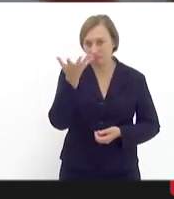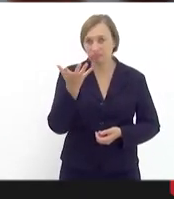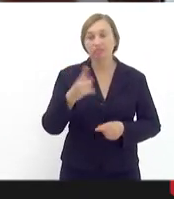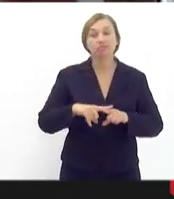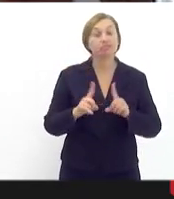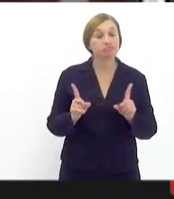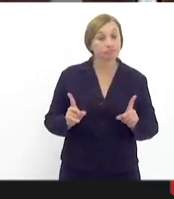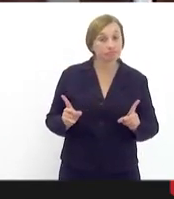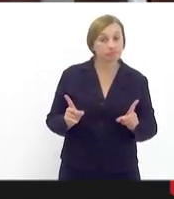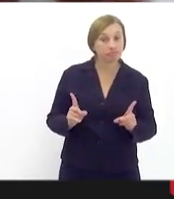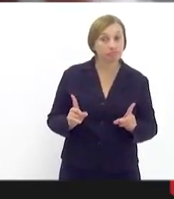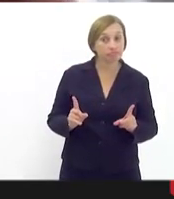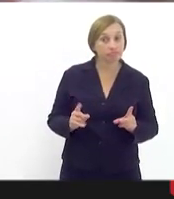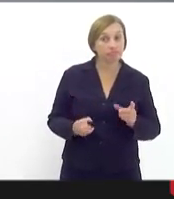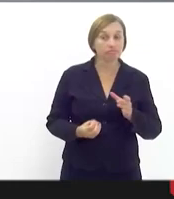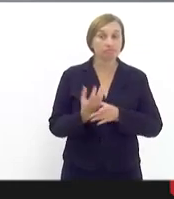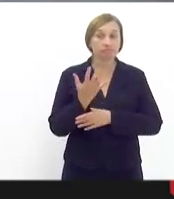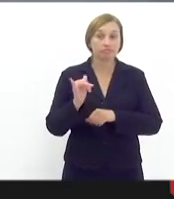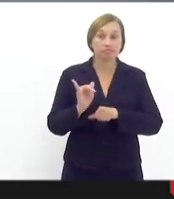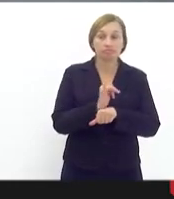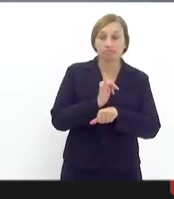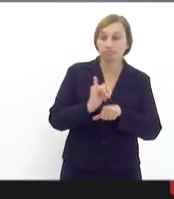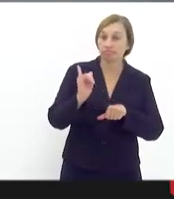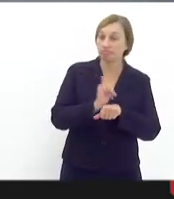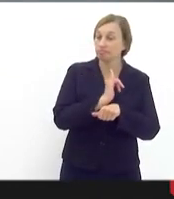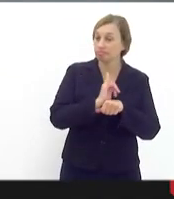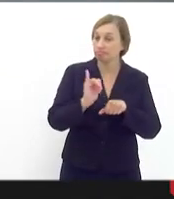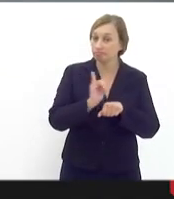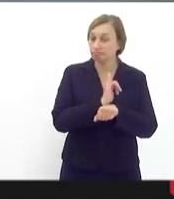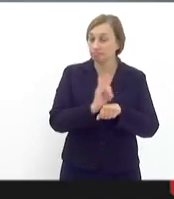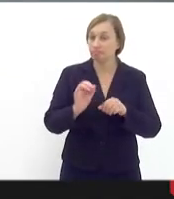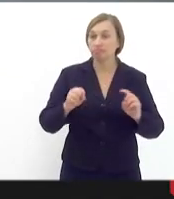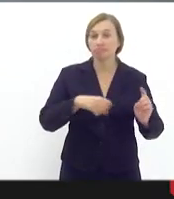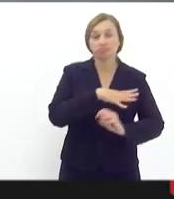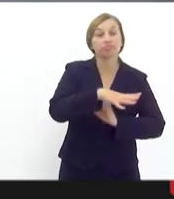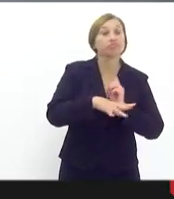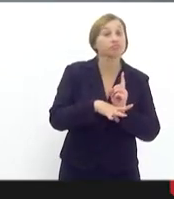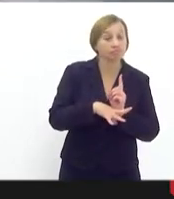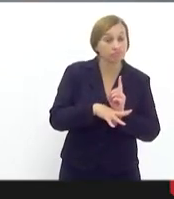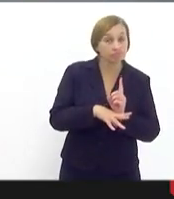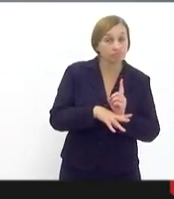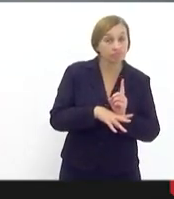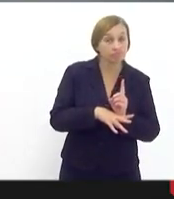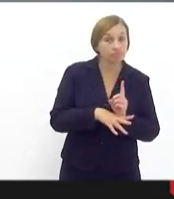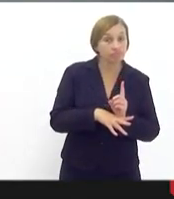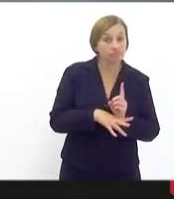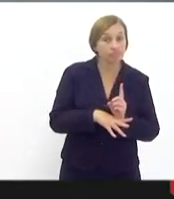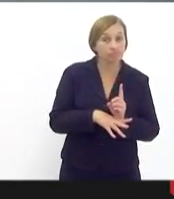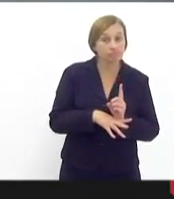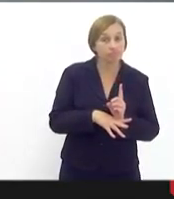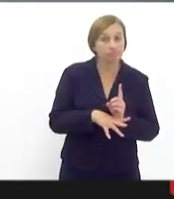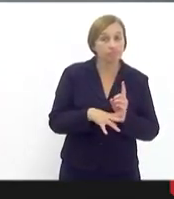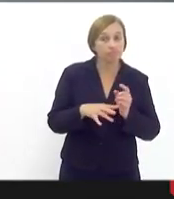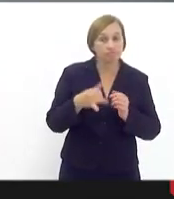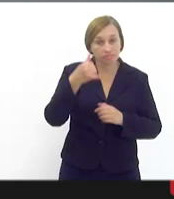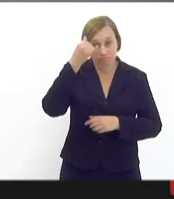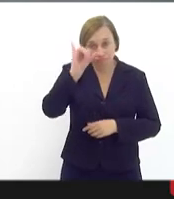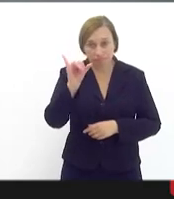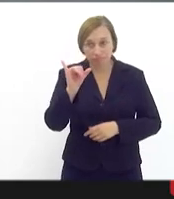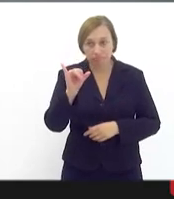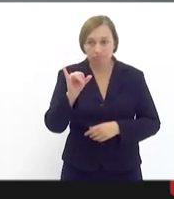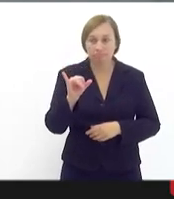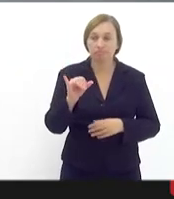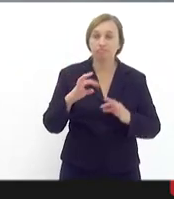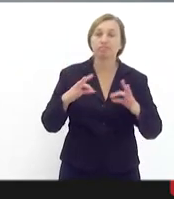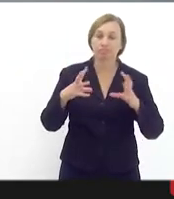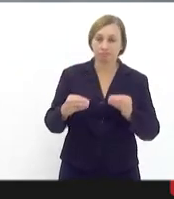mas pelo menos vai criar mecanismos sociais, né, uma vacina preventiva em relação a